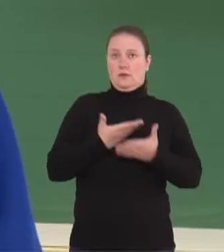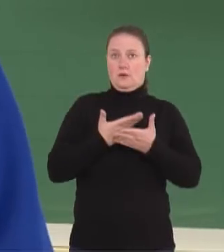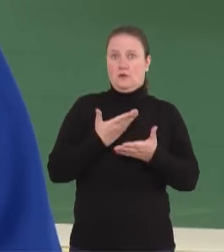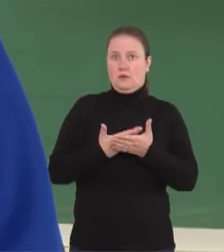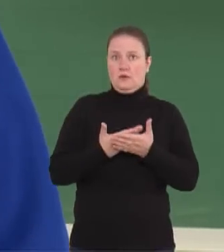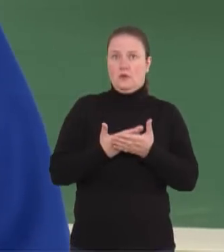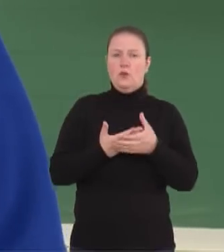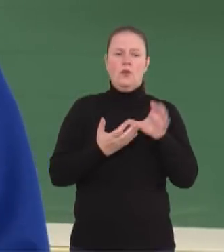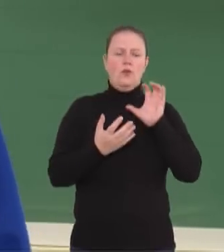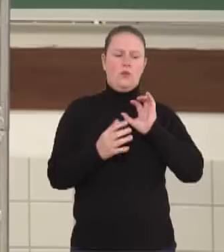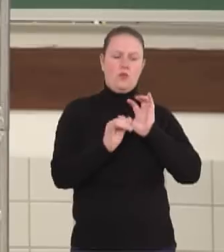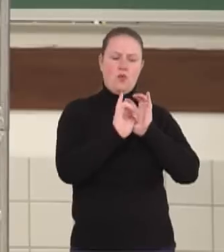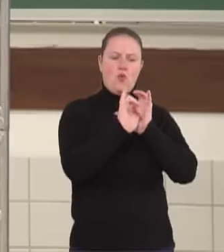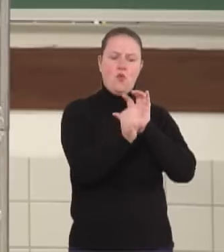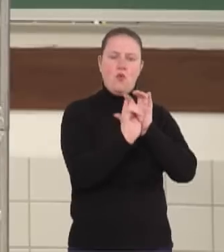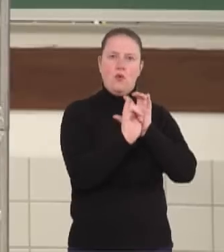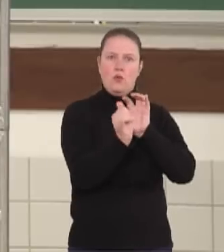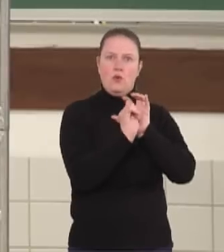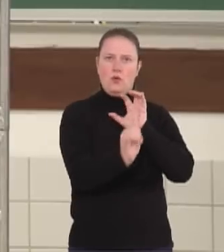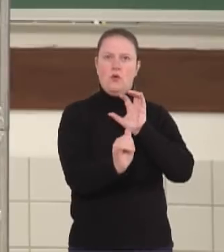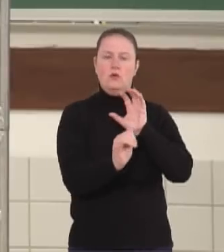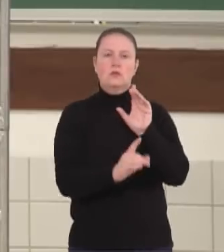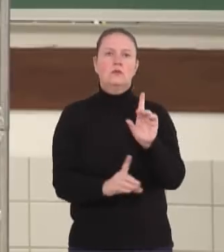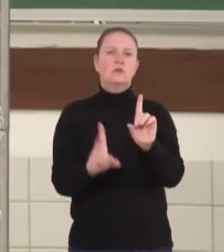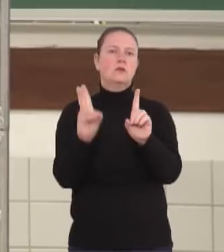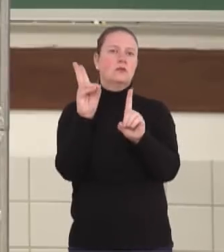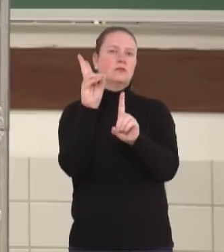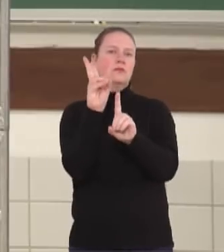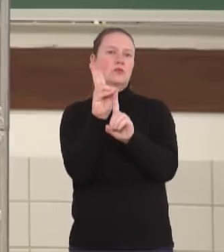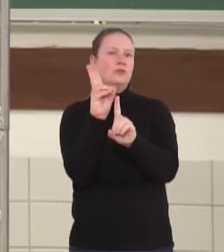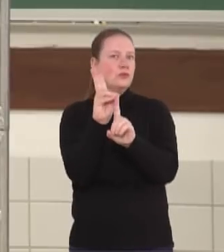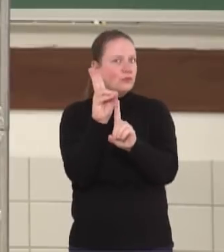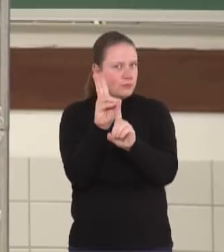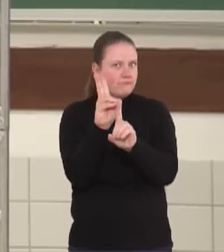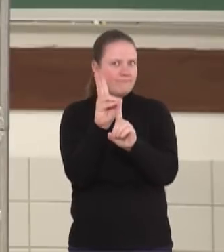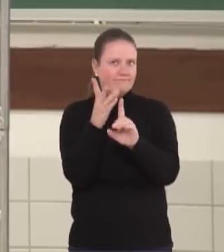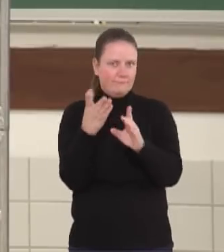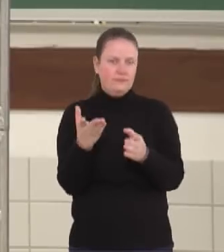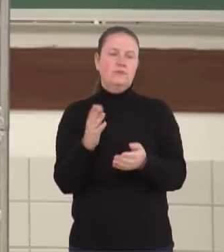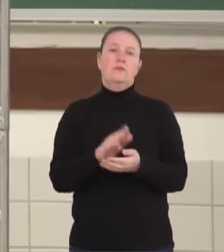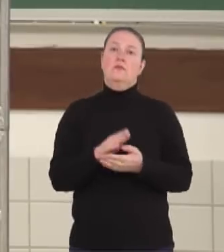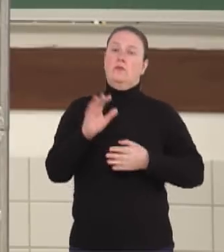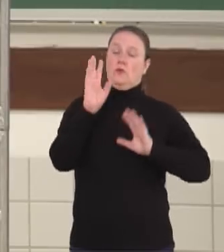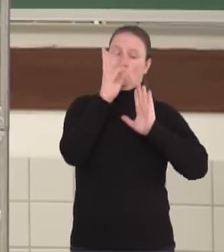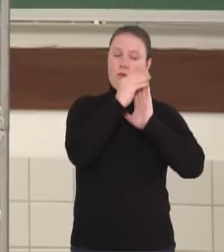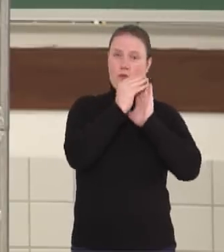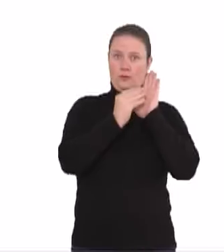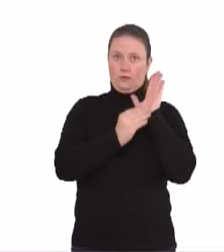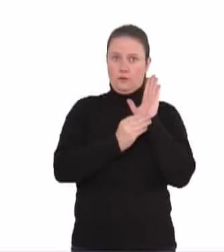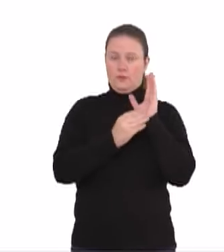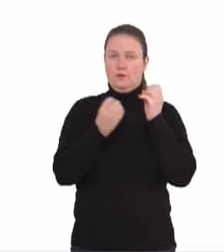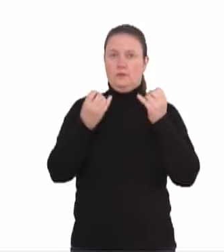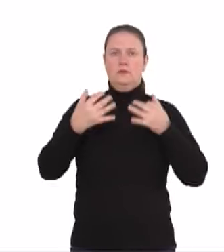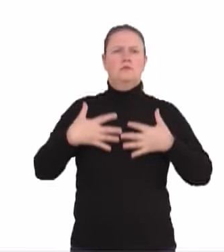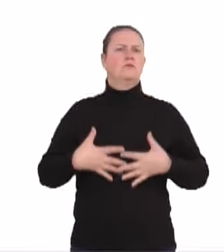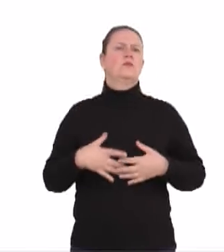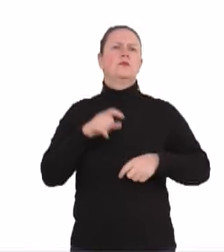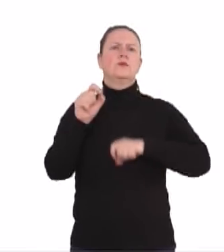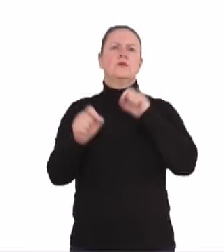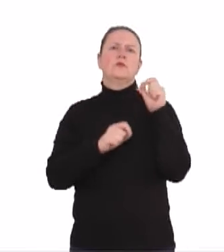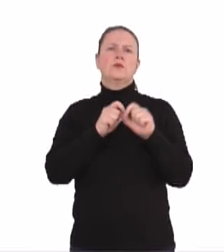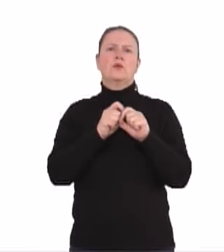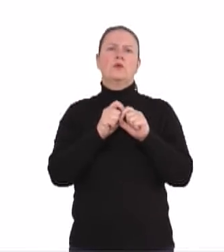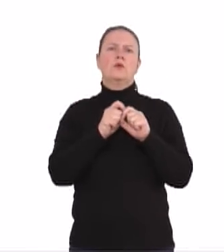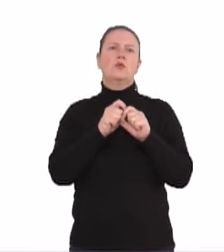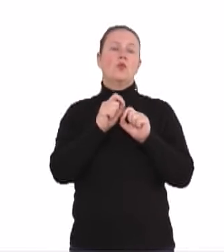contos indígenas. Então, para os conteúdos, nós preparamos para vocês trabalhar com esse gênero discursivo, né,